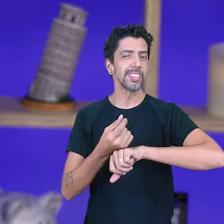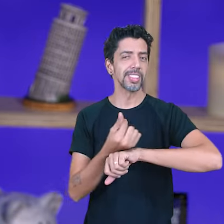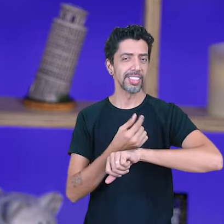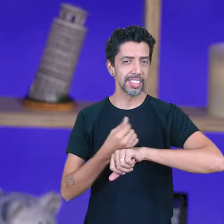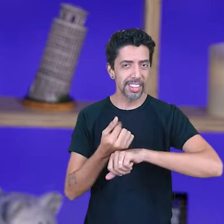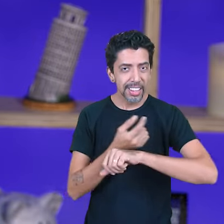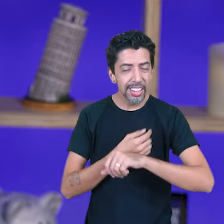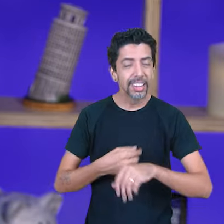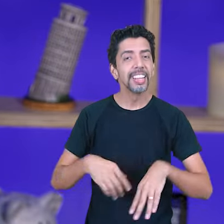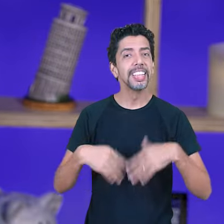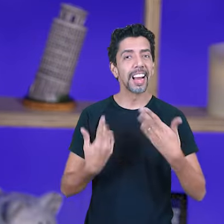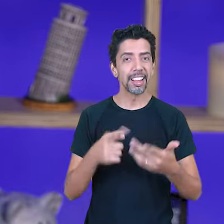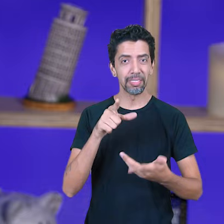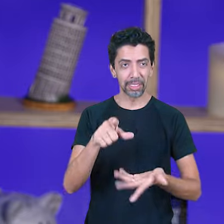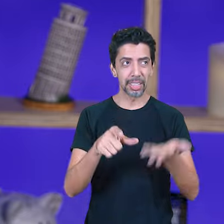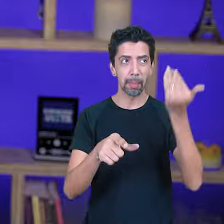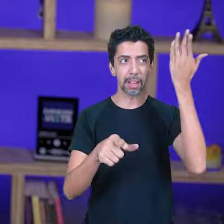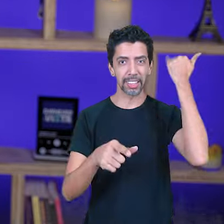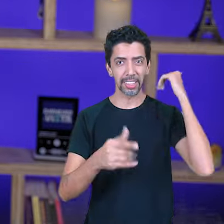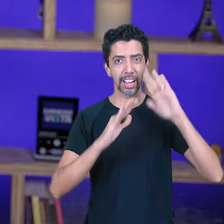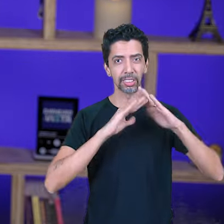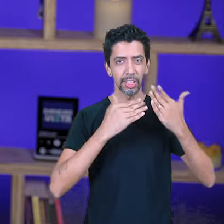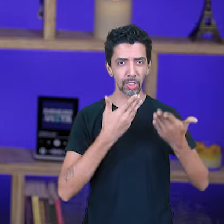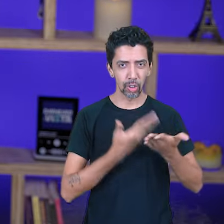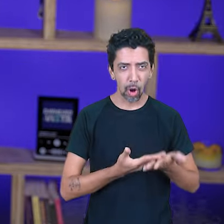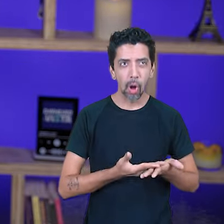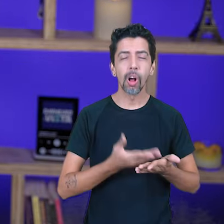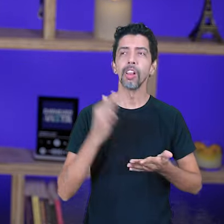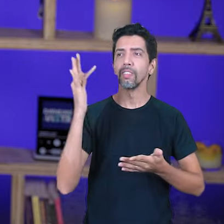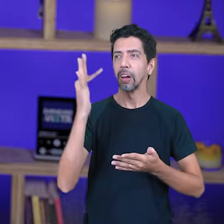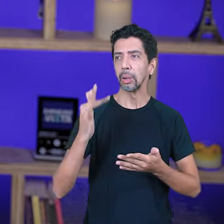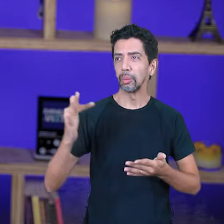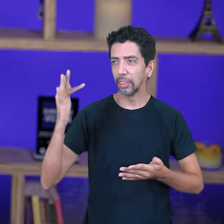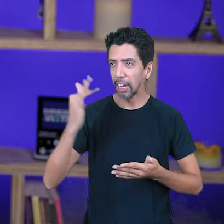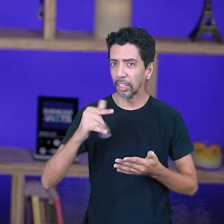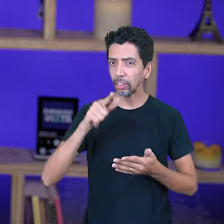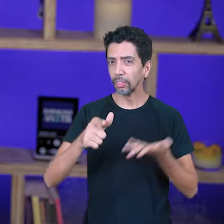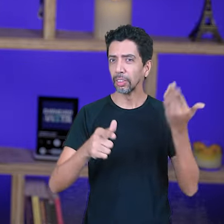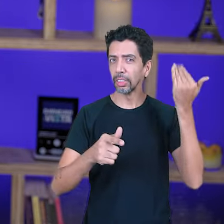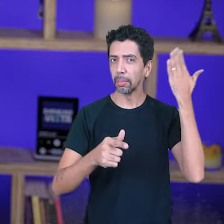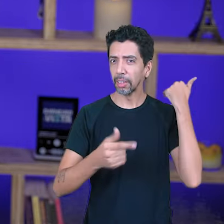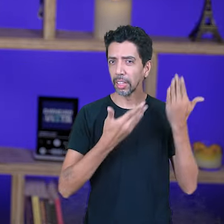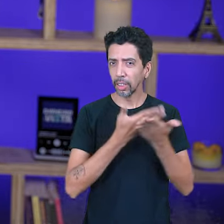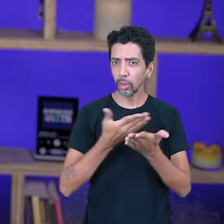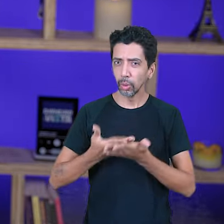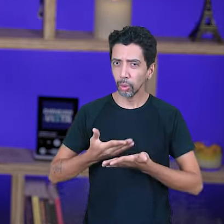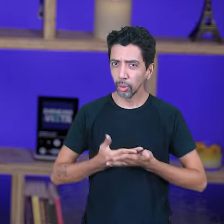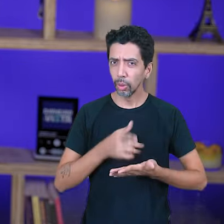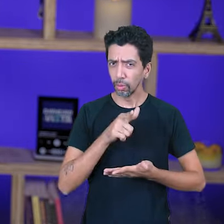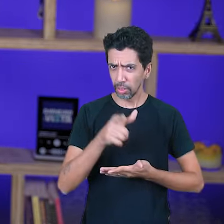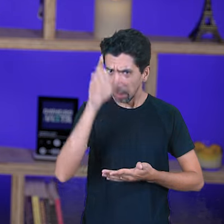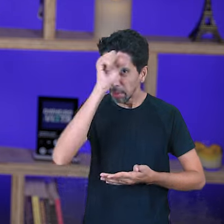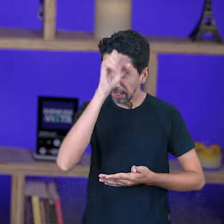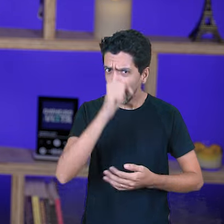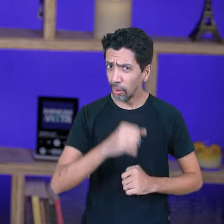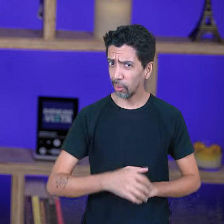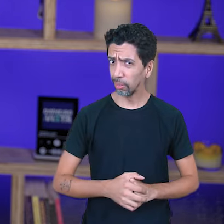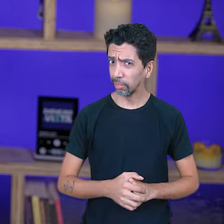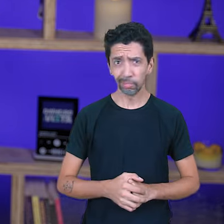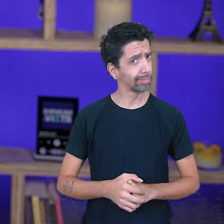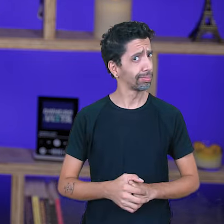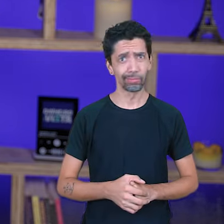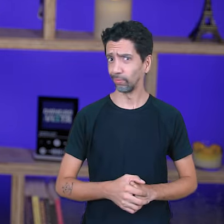escolas quando lá estudou nas universidades quando você se formou enfim há uma